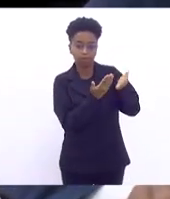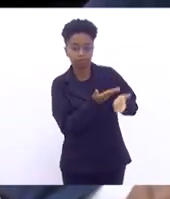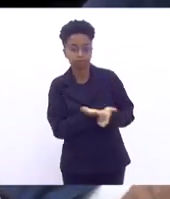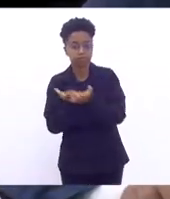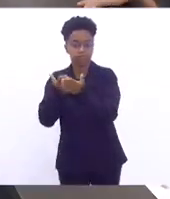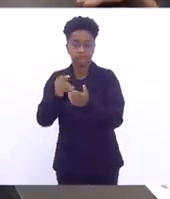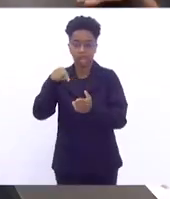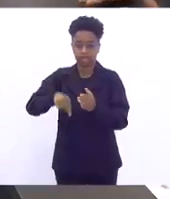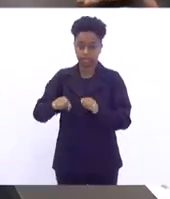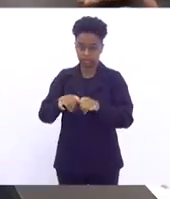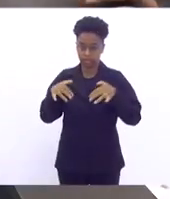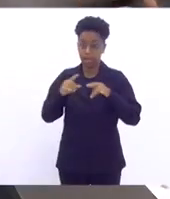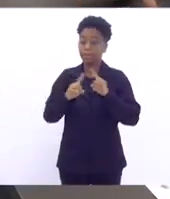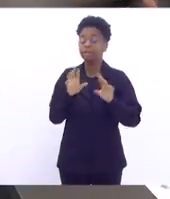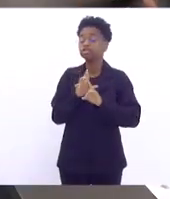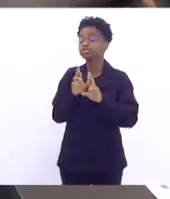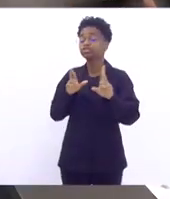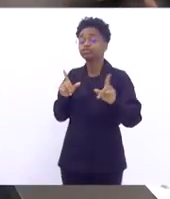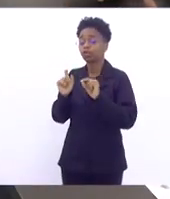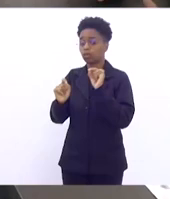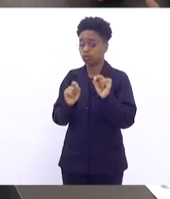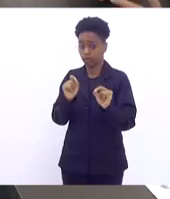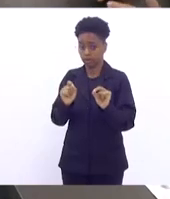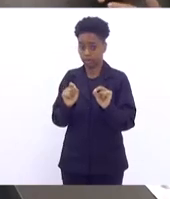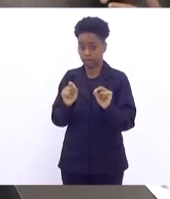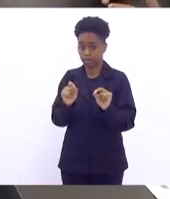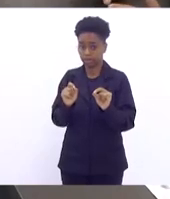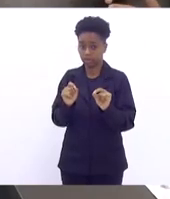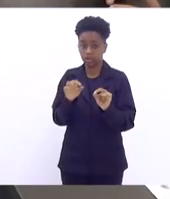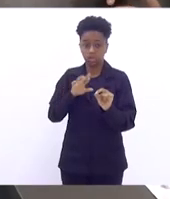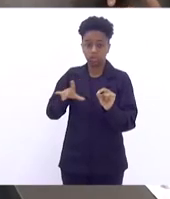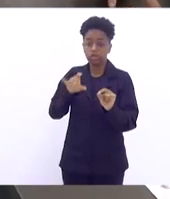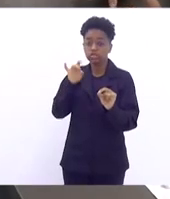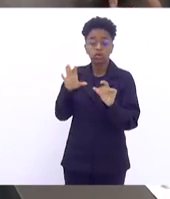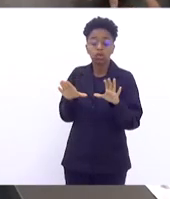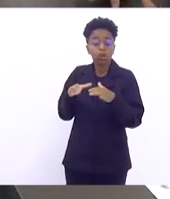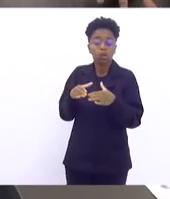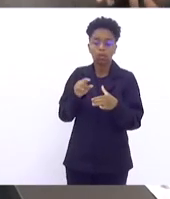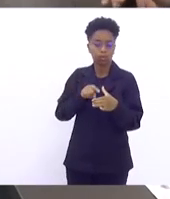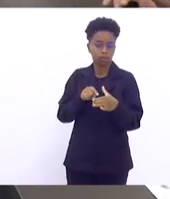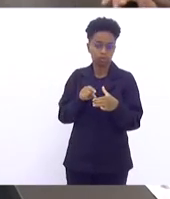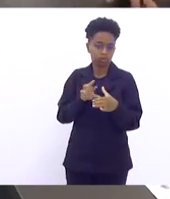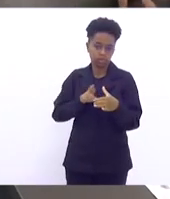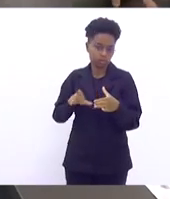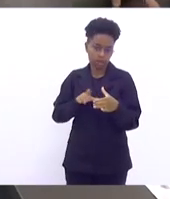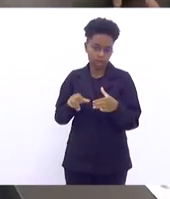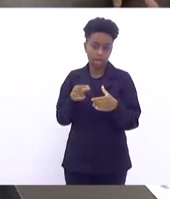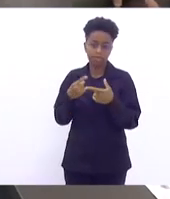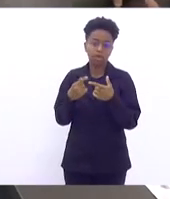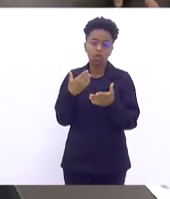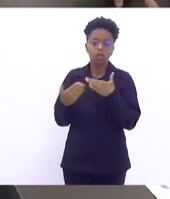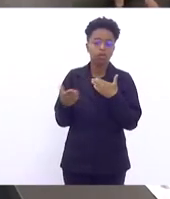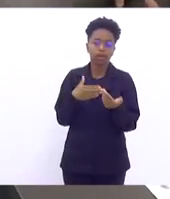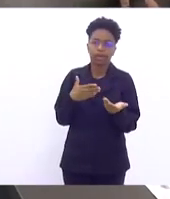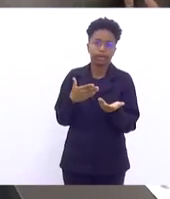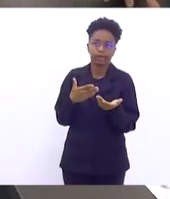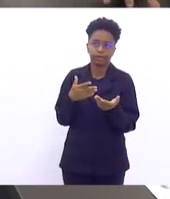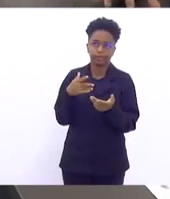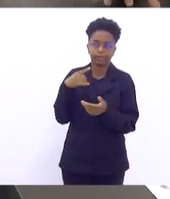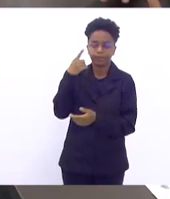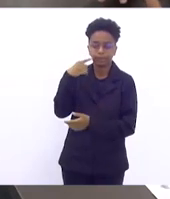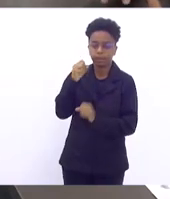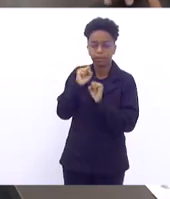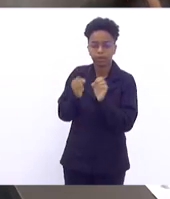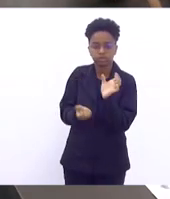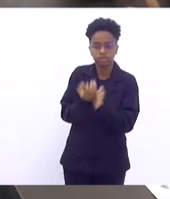uma parte que é o que o a diferencia de uma mera de um mero o grupo porque qualquer parlamentar pode fazer uma reunião um grupo E aí